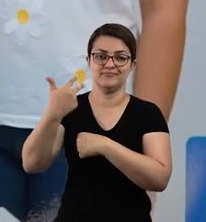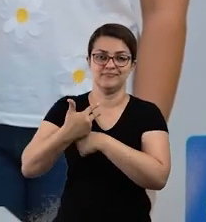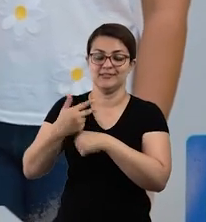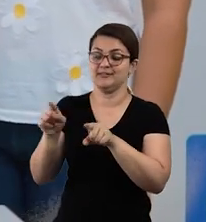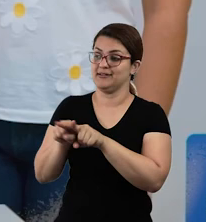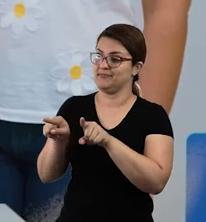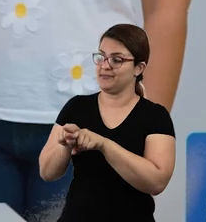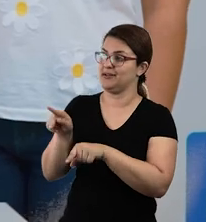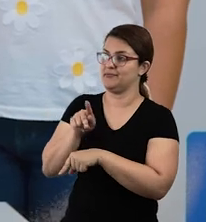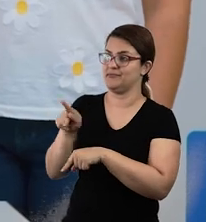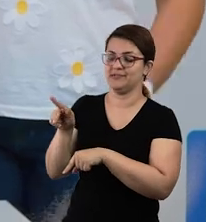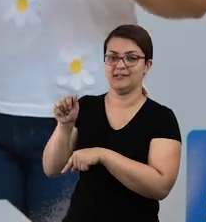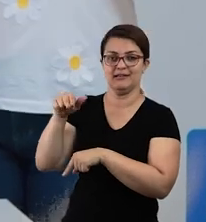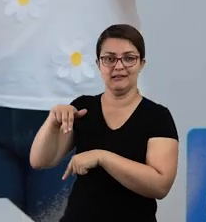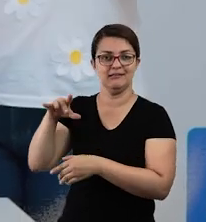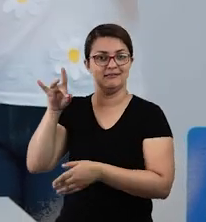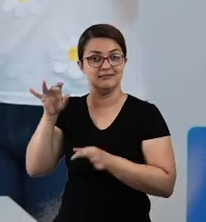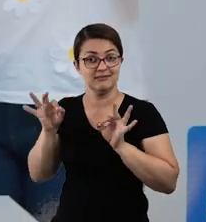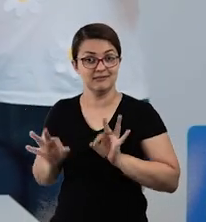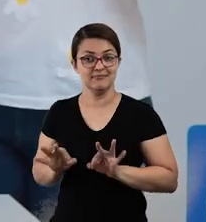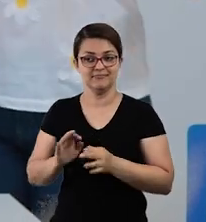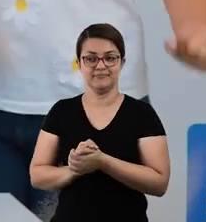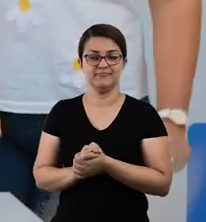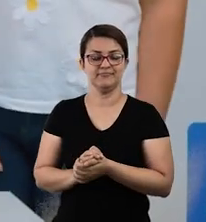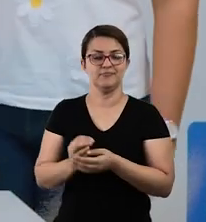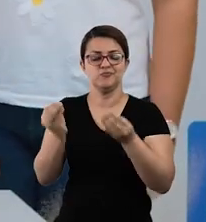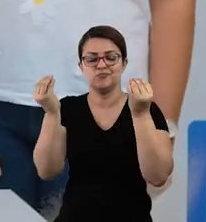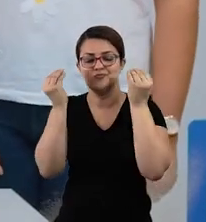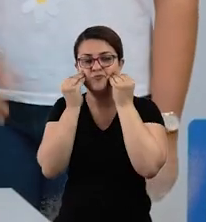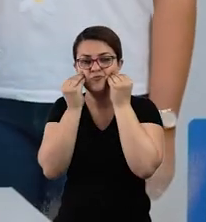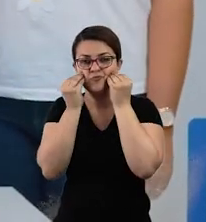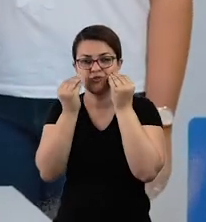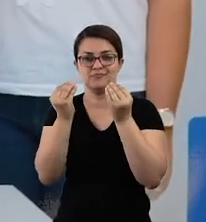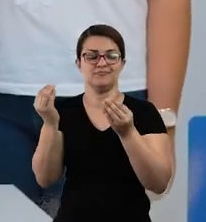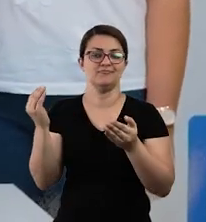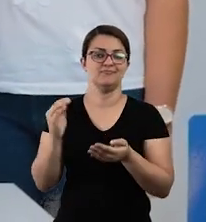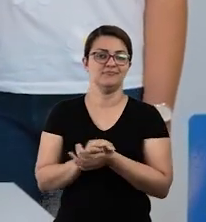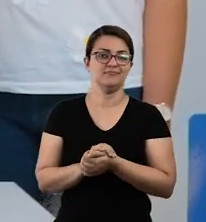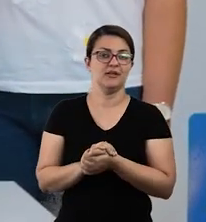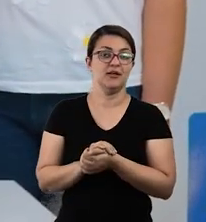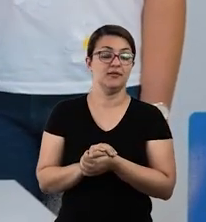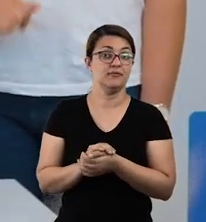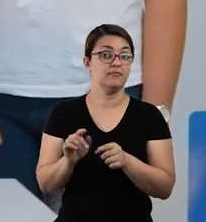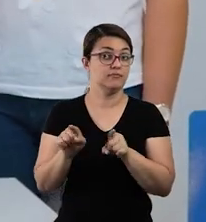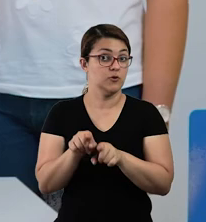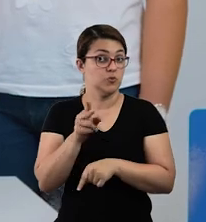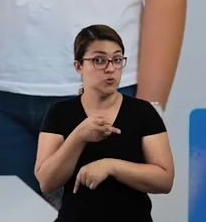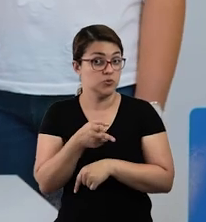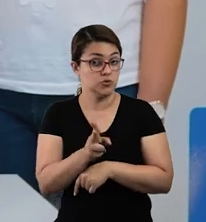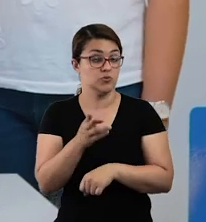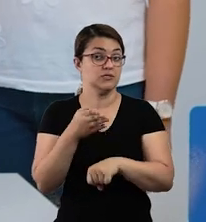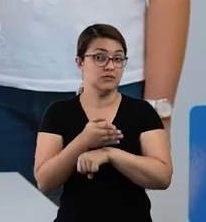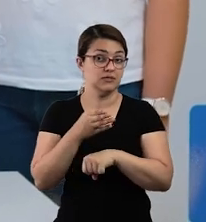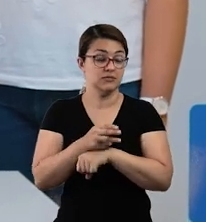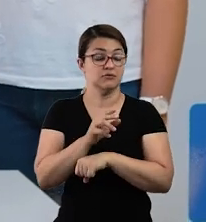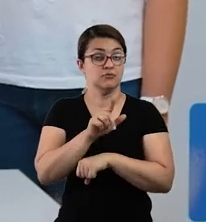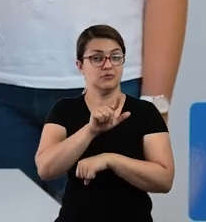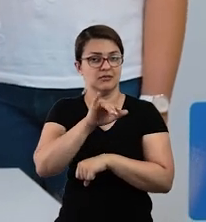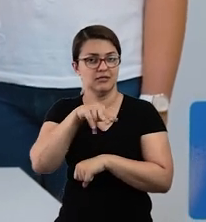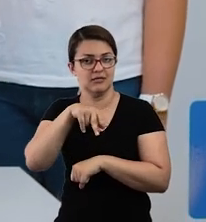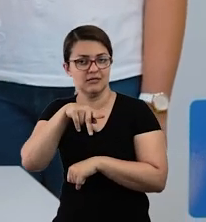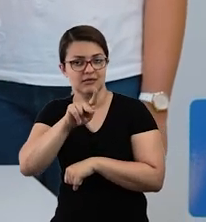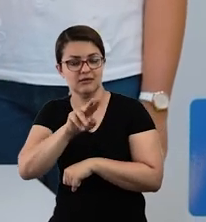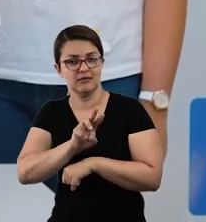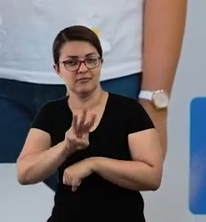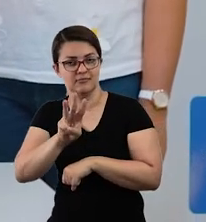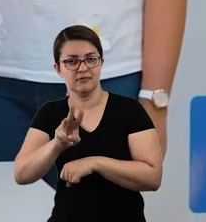como a professora Ana também, tenho certeza. Um grande beijo, até mais, continue acessando esse link, no